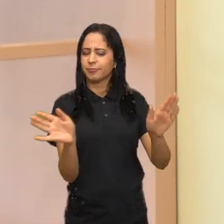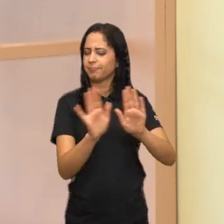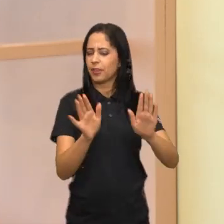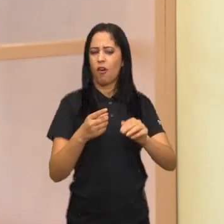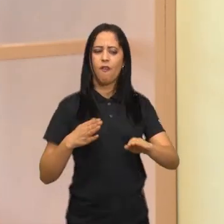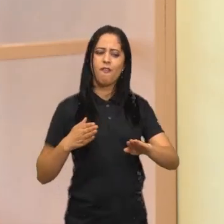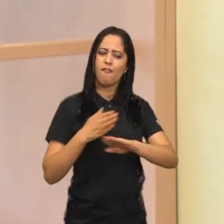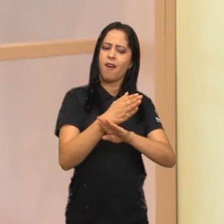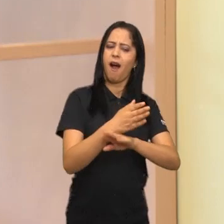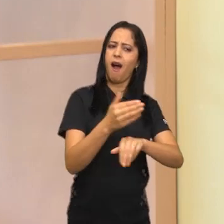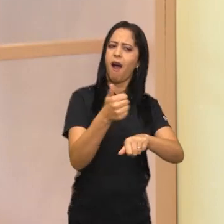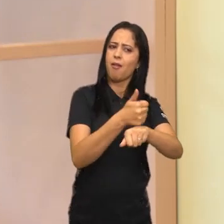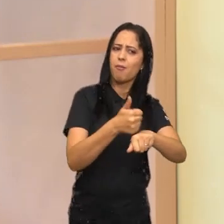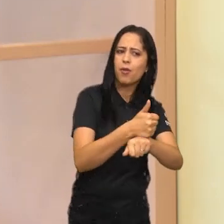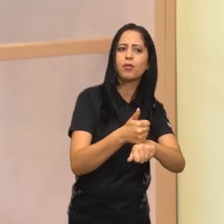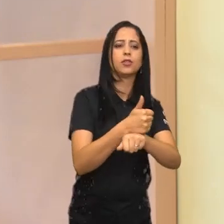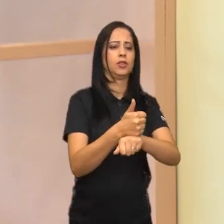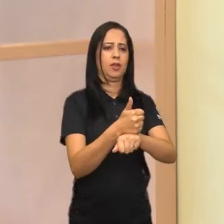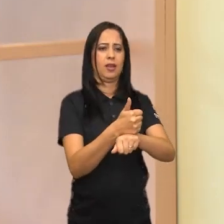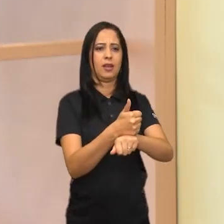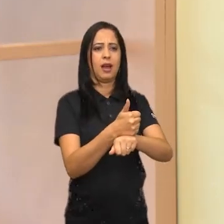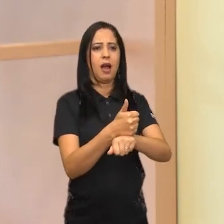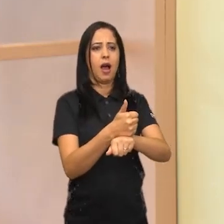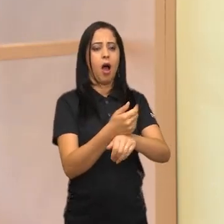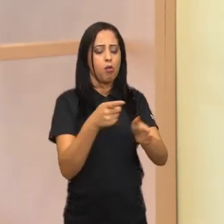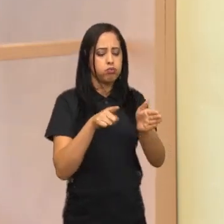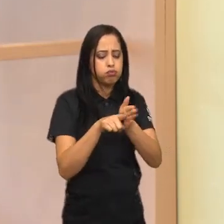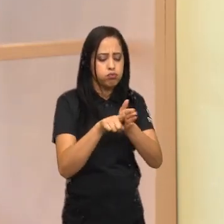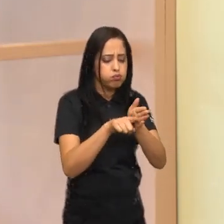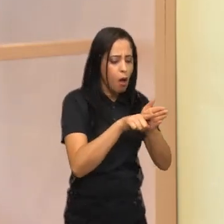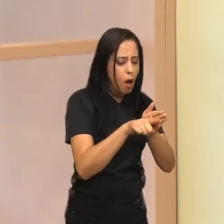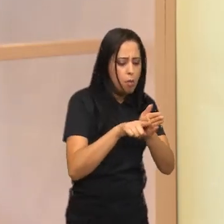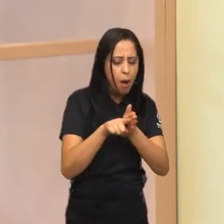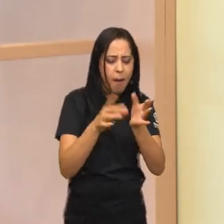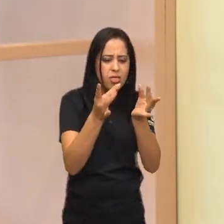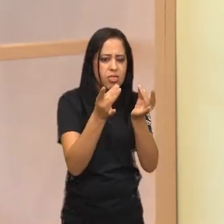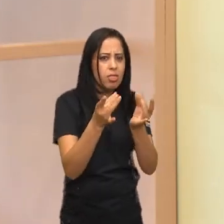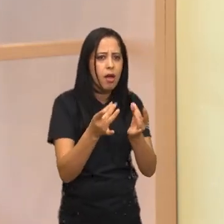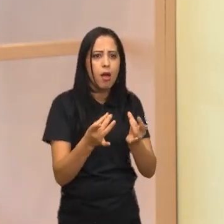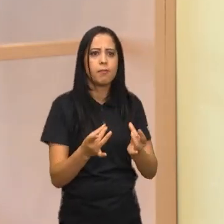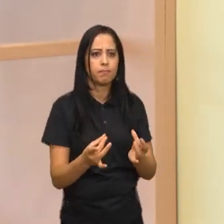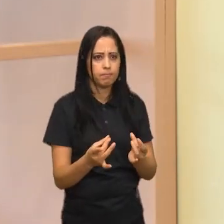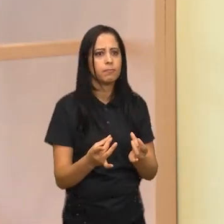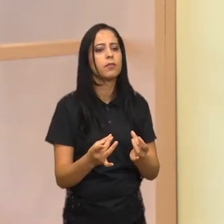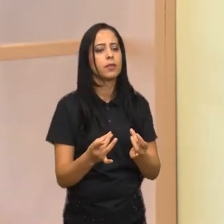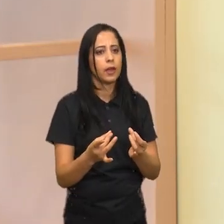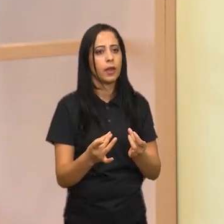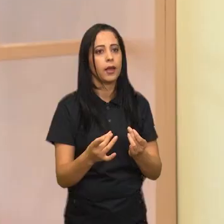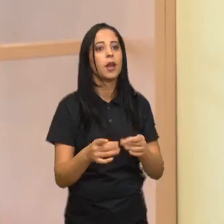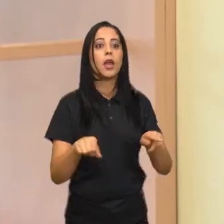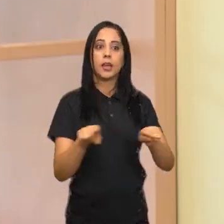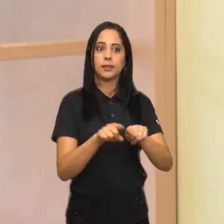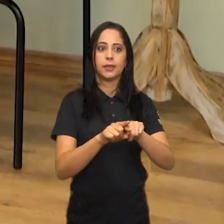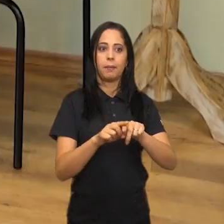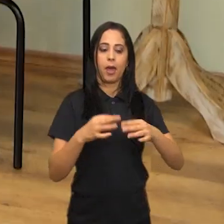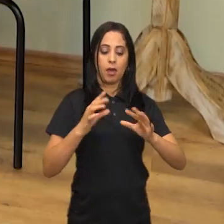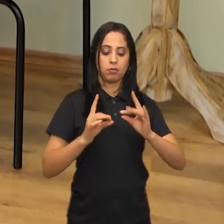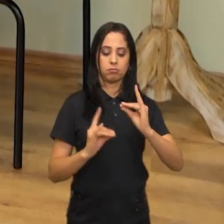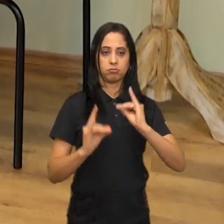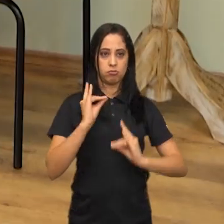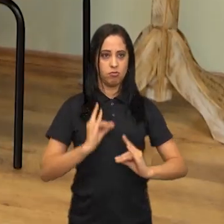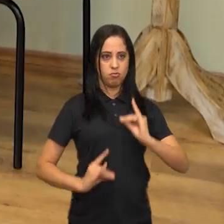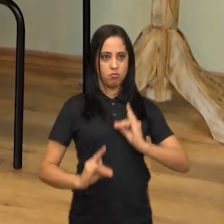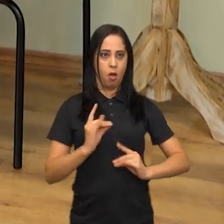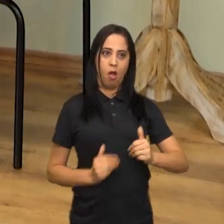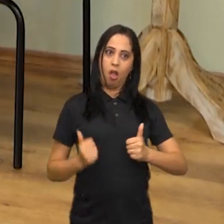especialista, cerque-se de todos os exames para que você faça isso com segurança, mas faça a reposição hormonal. Bom,